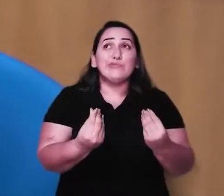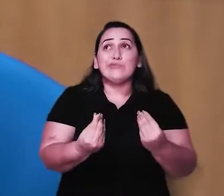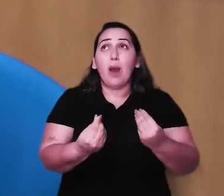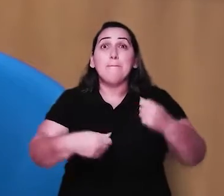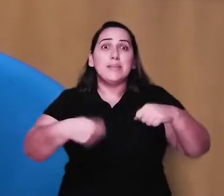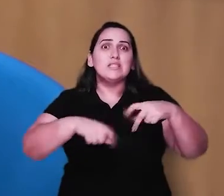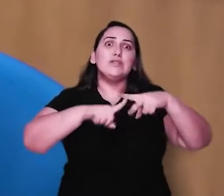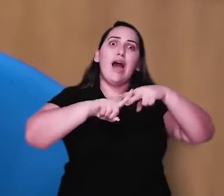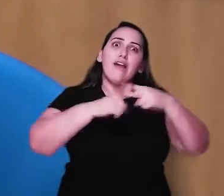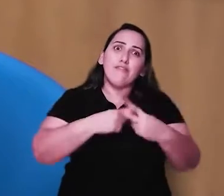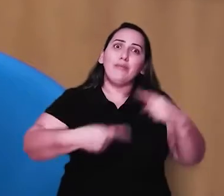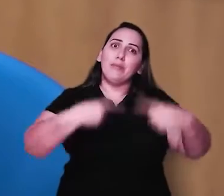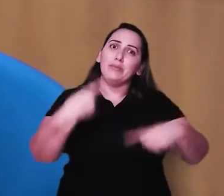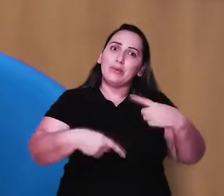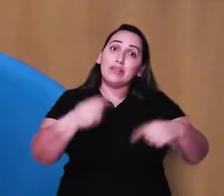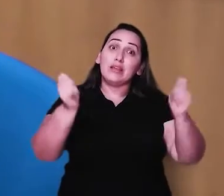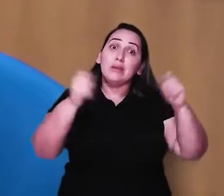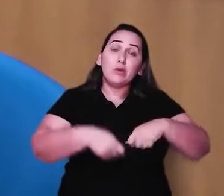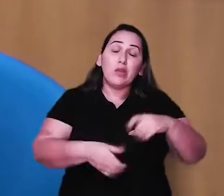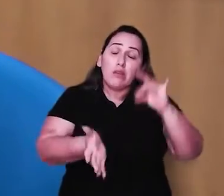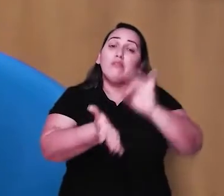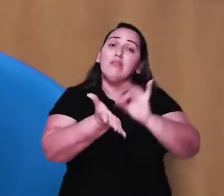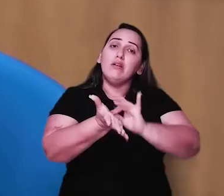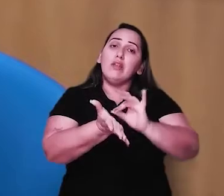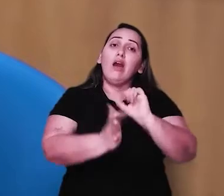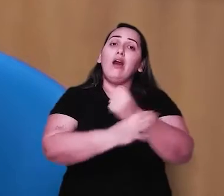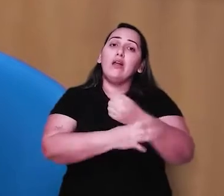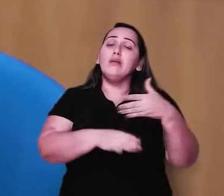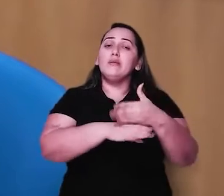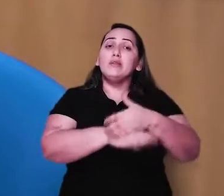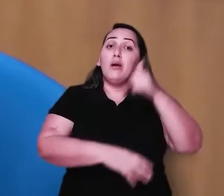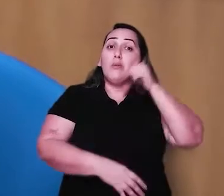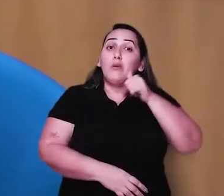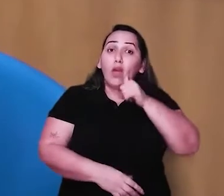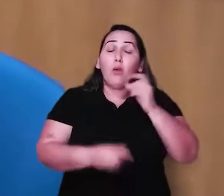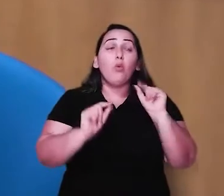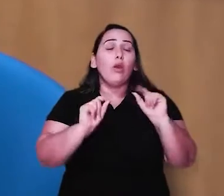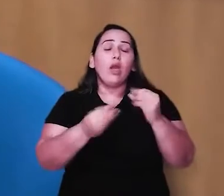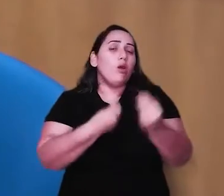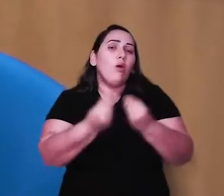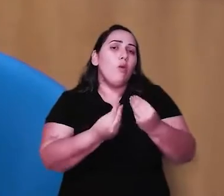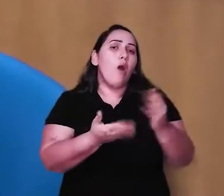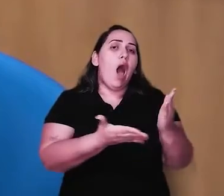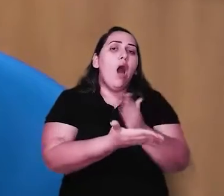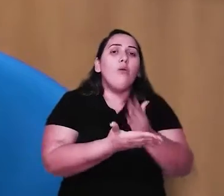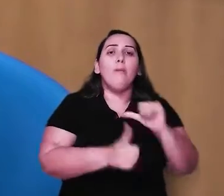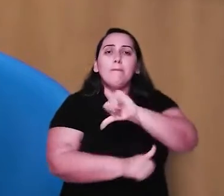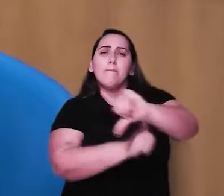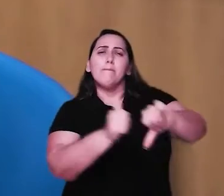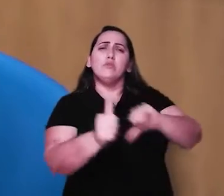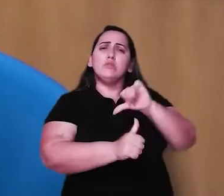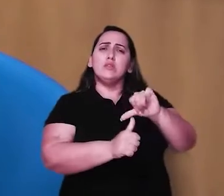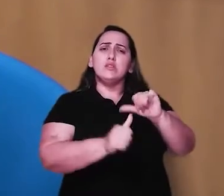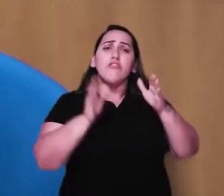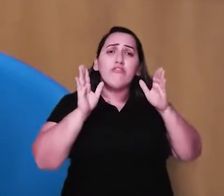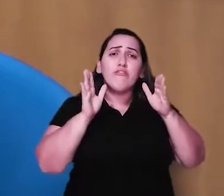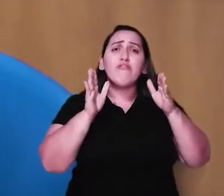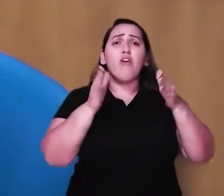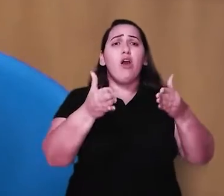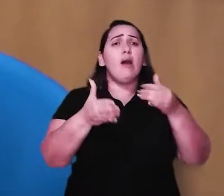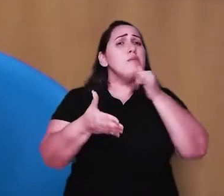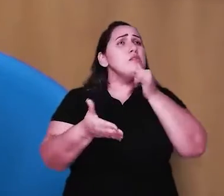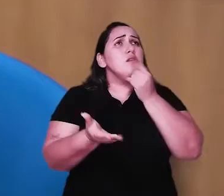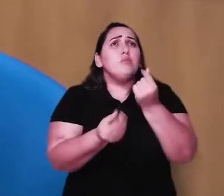com a mini-reforma política, que trouxe uma mudança no que diz respeito à destinação do Fundo Especial